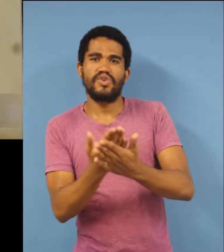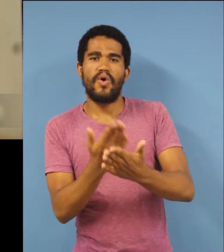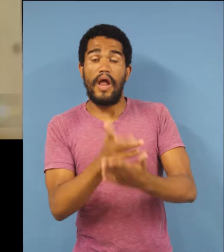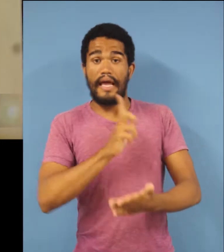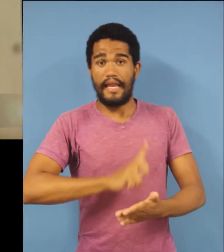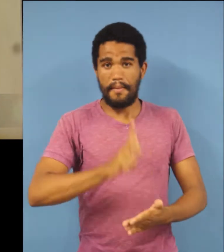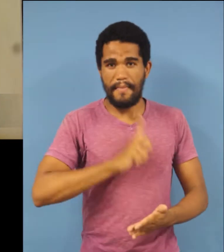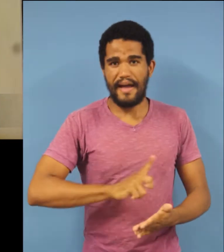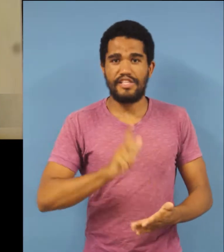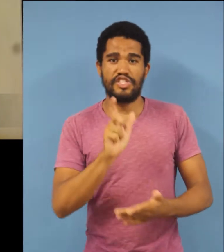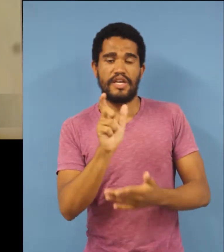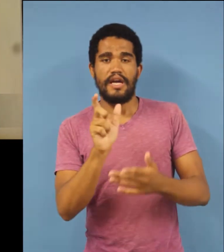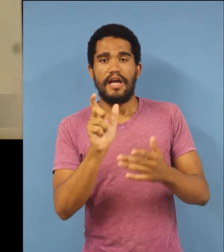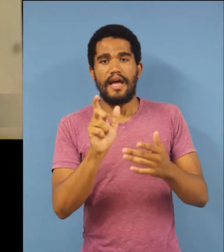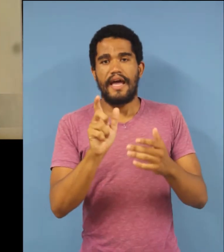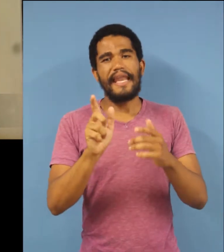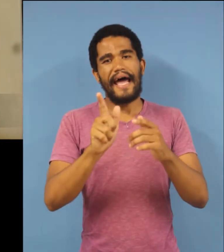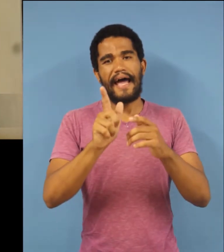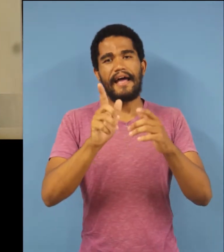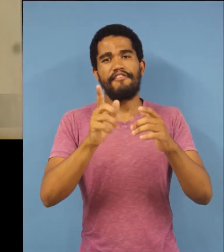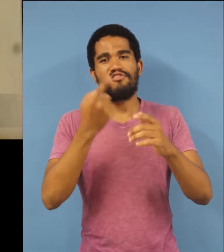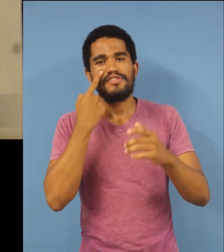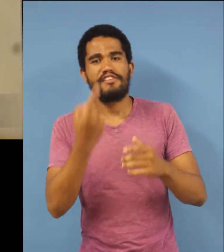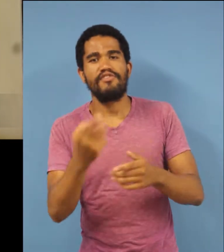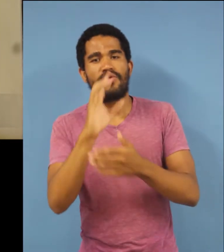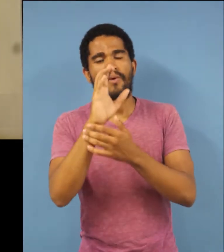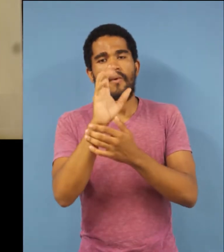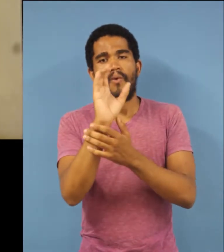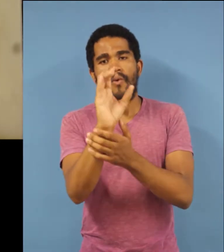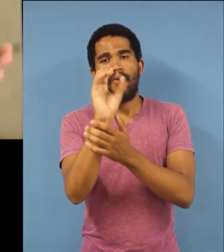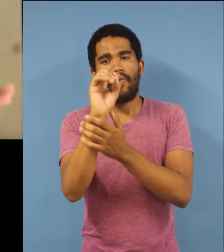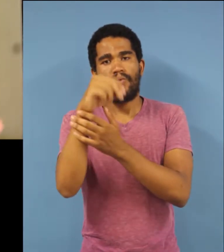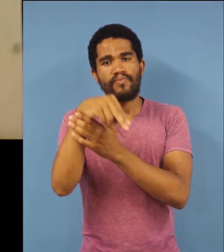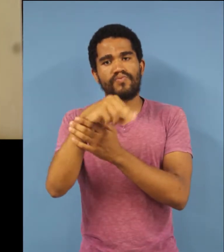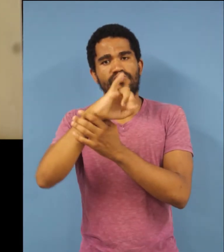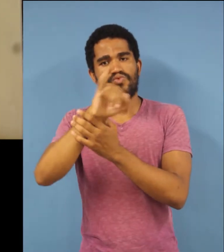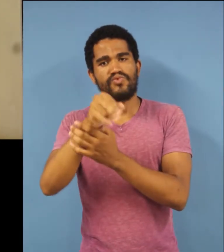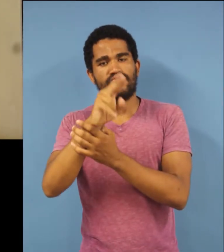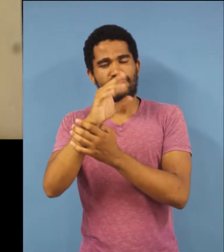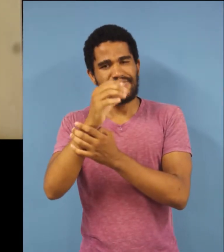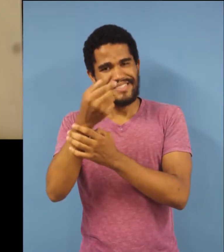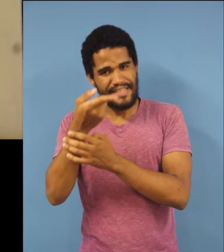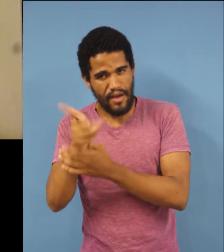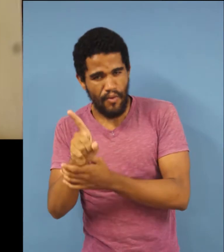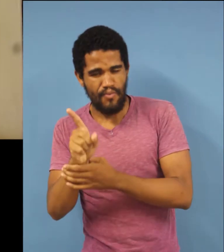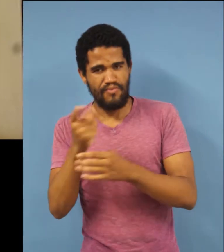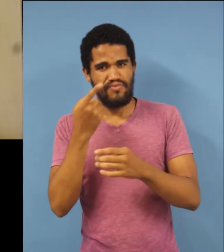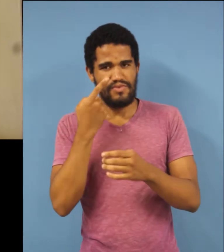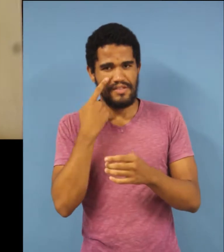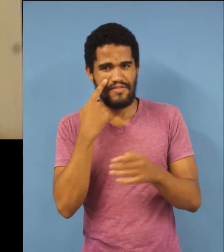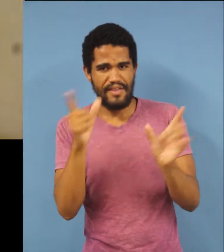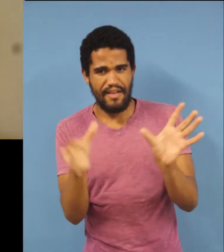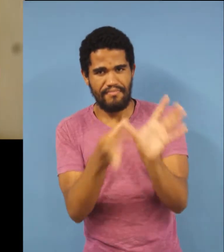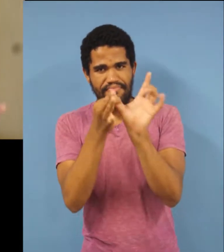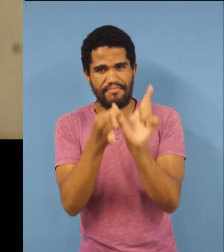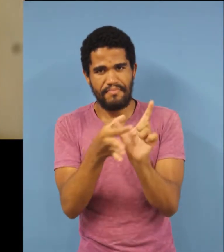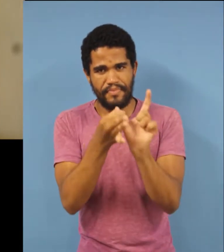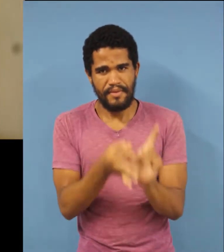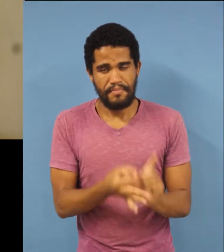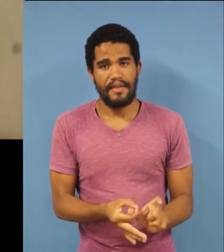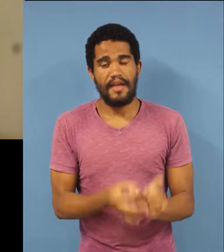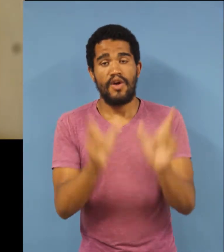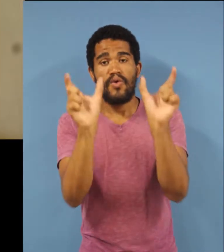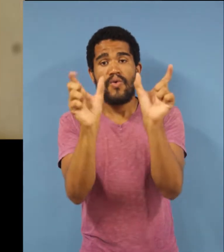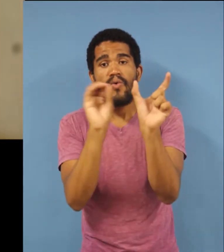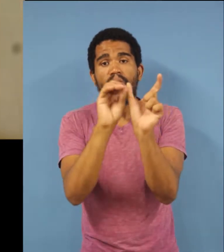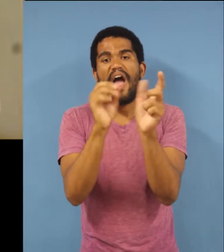é conectar palavras, conectar frases e orações, dando sentido e direcionamento ao texto. Nós estamos